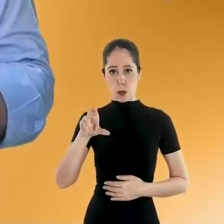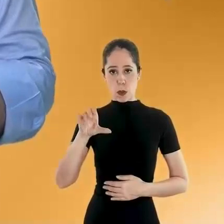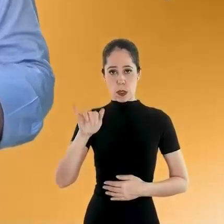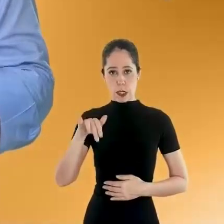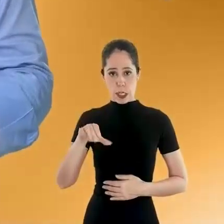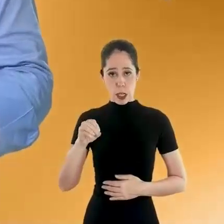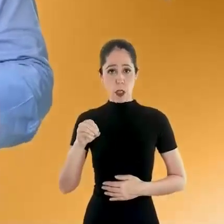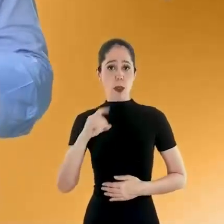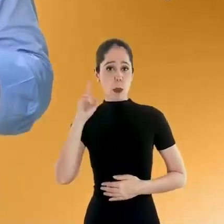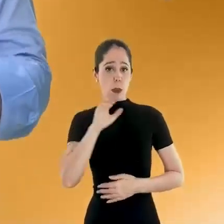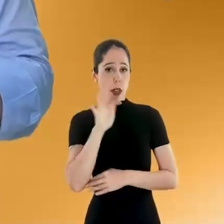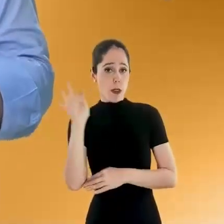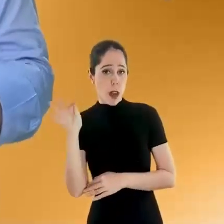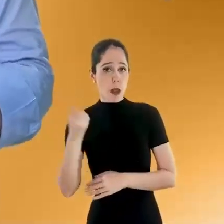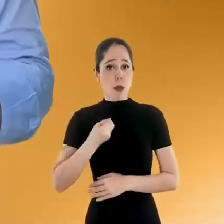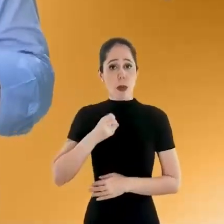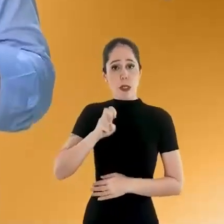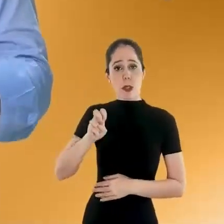Azevedo, deputado federal,